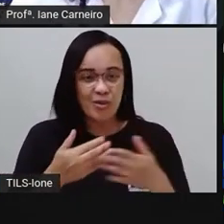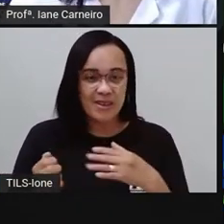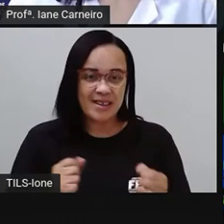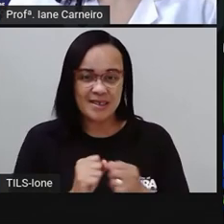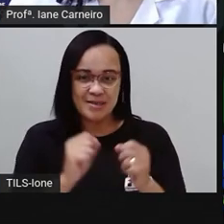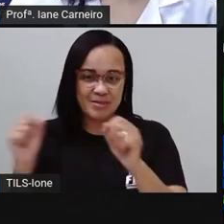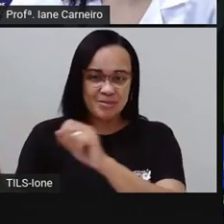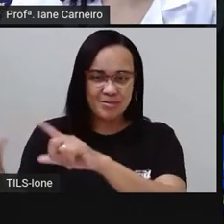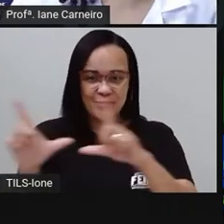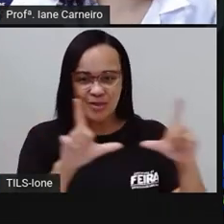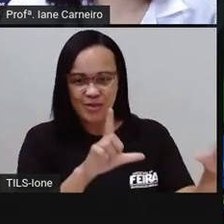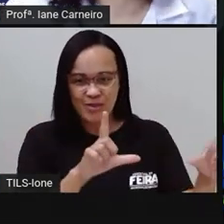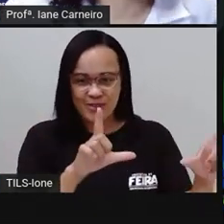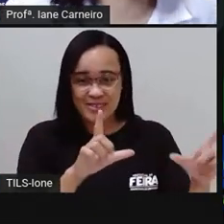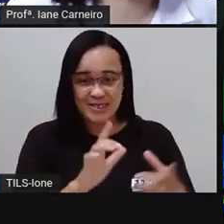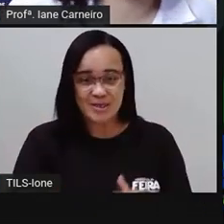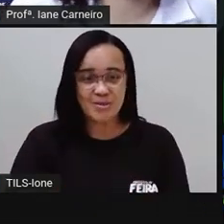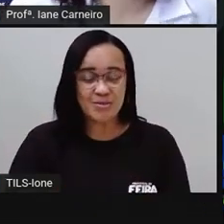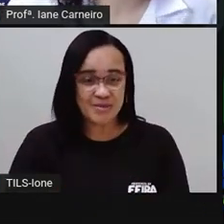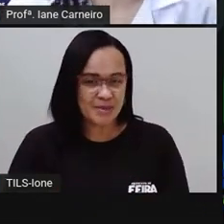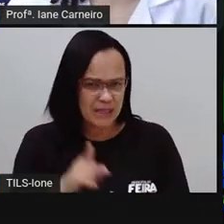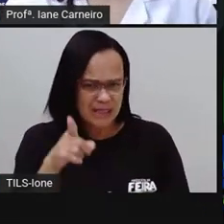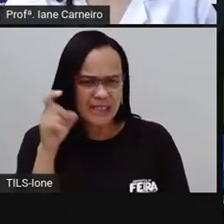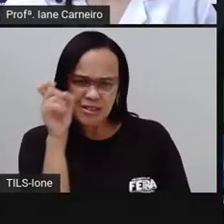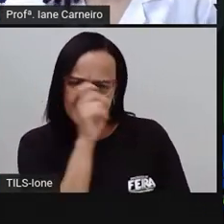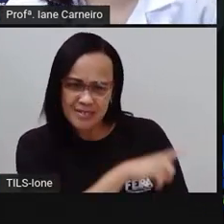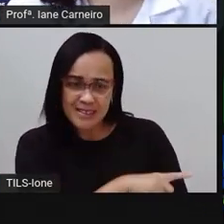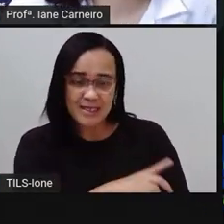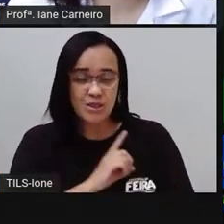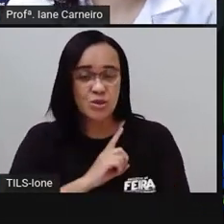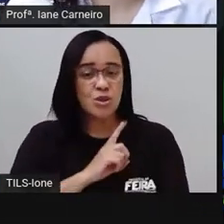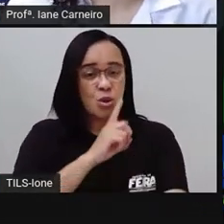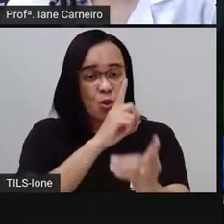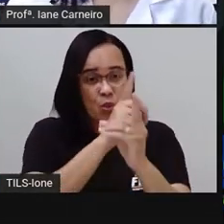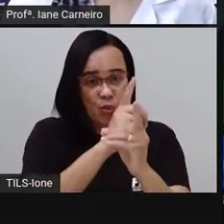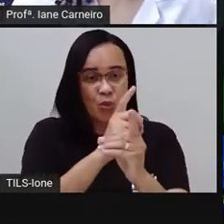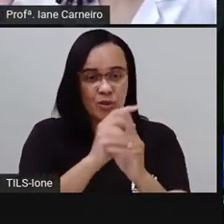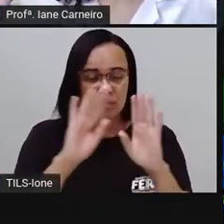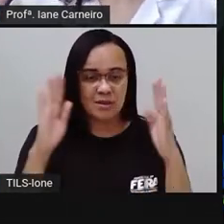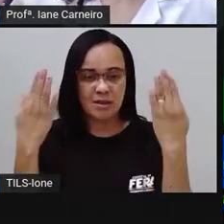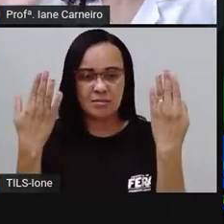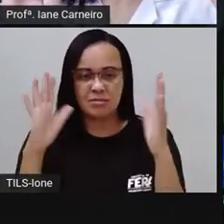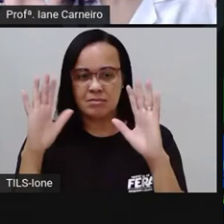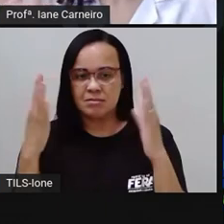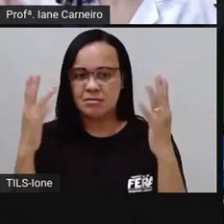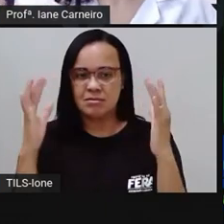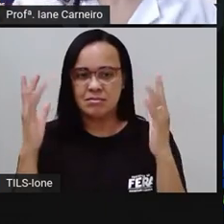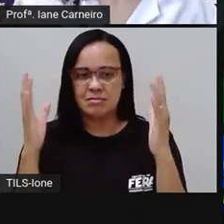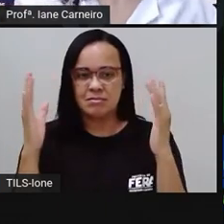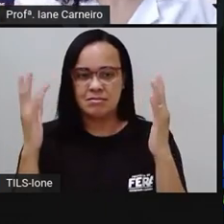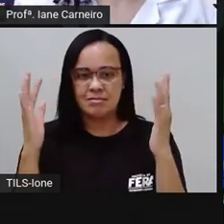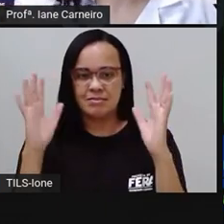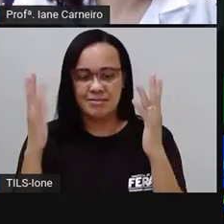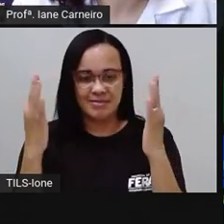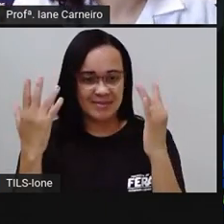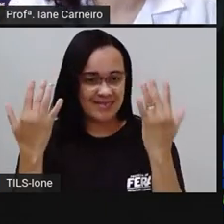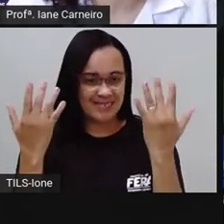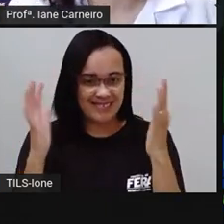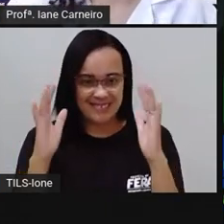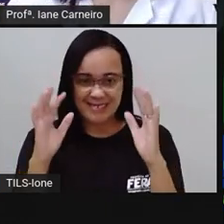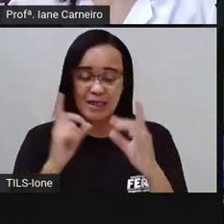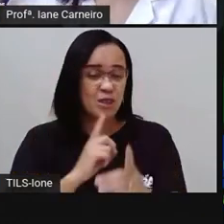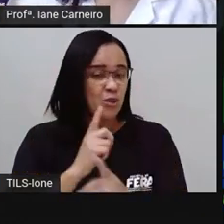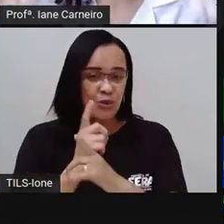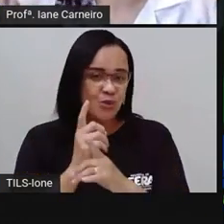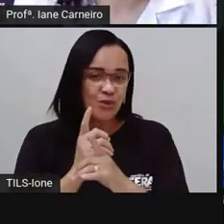Próximo. Esse aqui tá difícil, ó. Acho que vocês não vão conseguir. Encontrar uma luva. Se você não encontrar, não tem nada, não. Esse aqui vai ser café com leite, esse é de